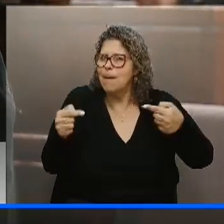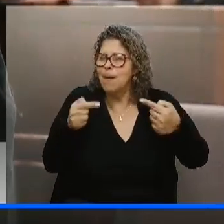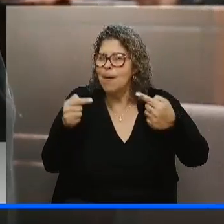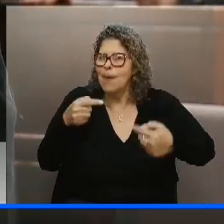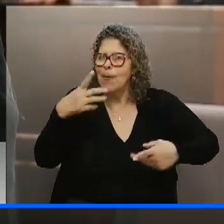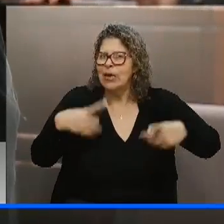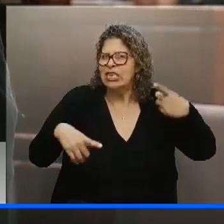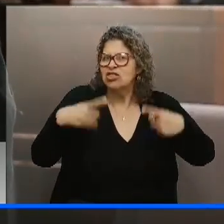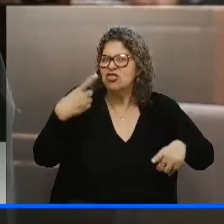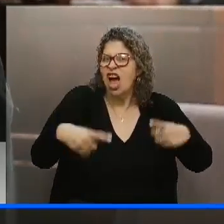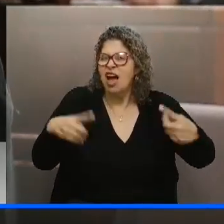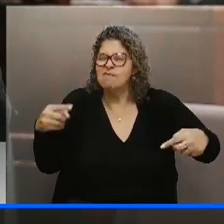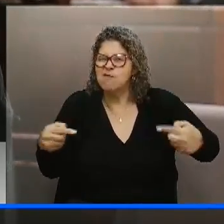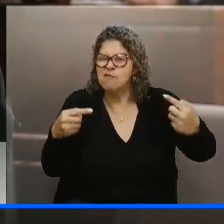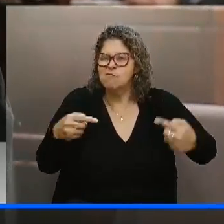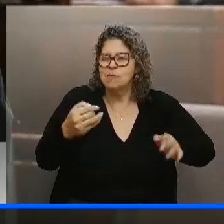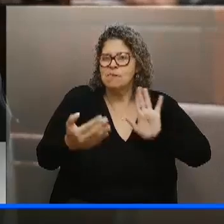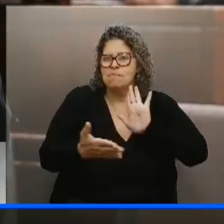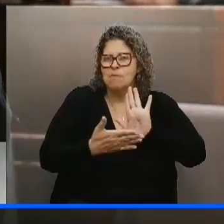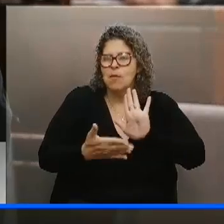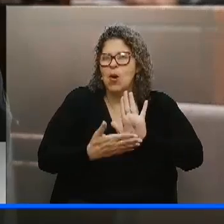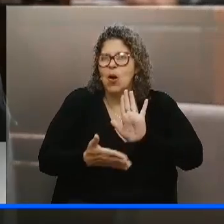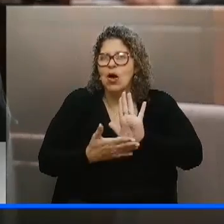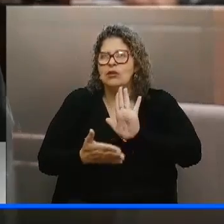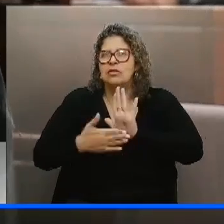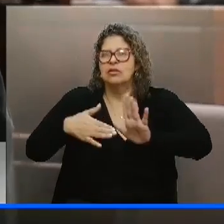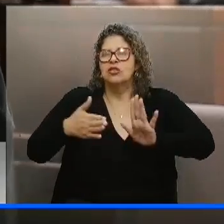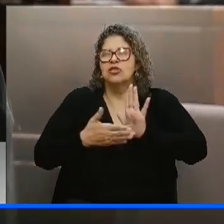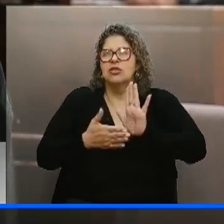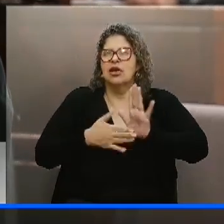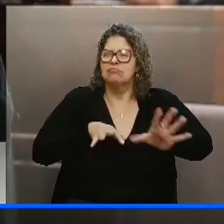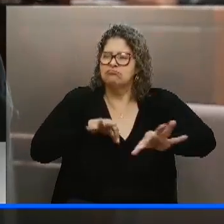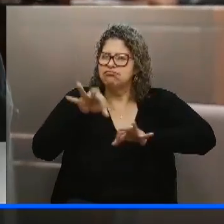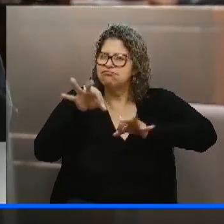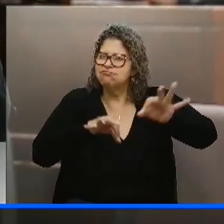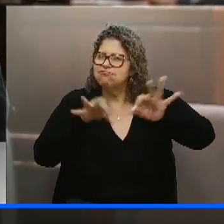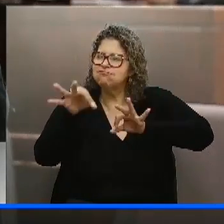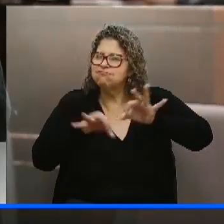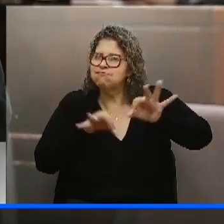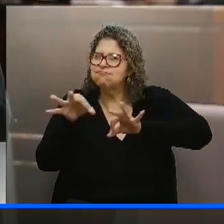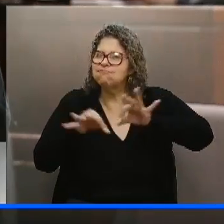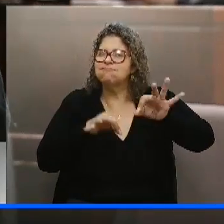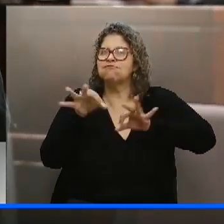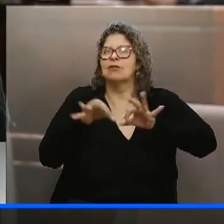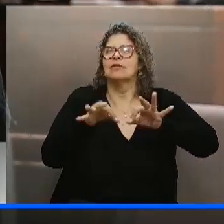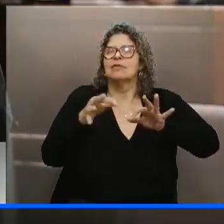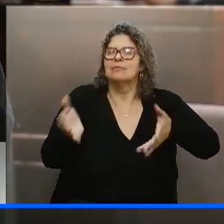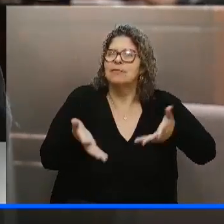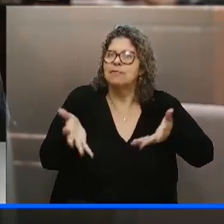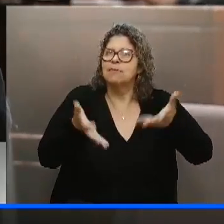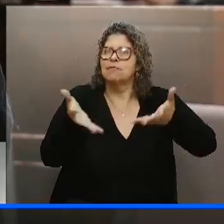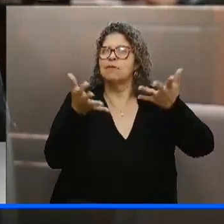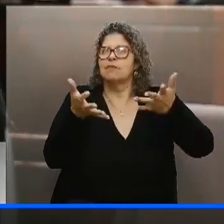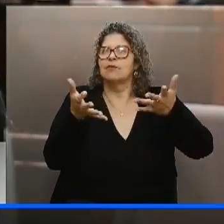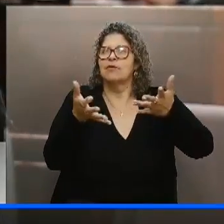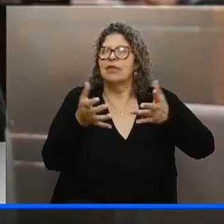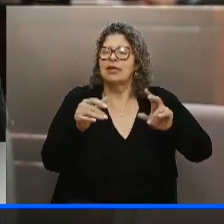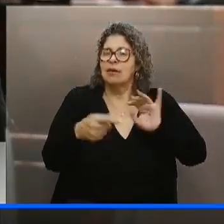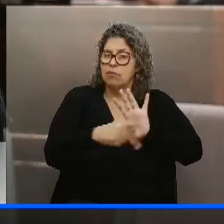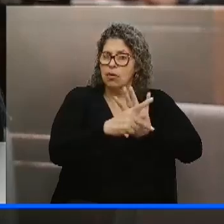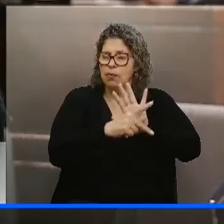para a associação projetos que desenvolvam cada região do estado do rio grande do sul conforme as suas particularidades